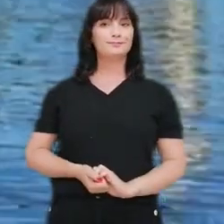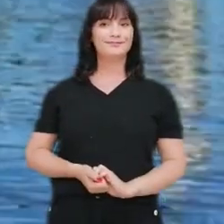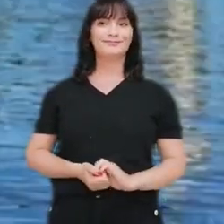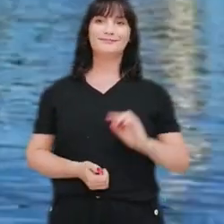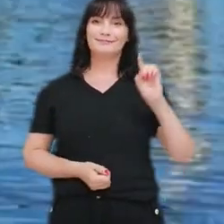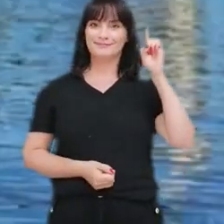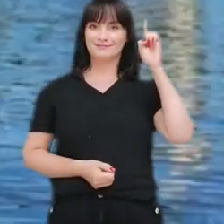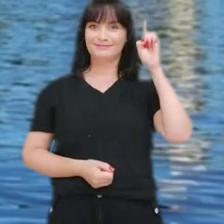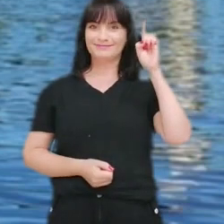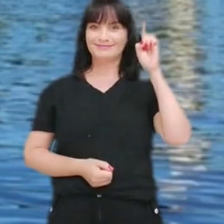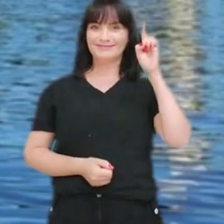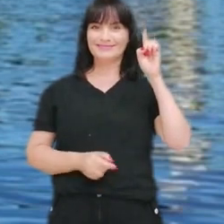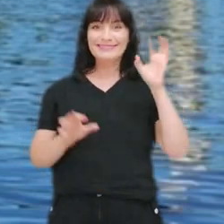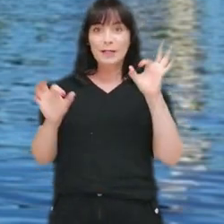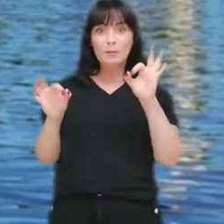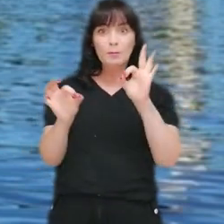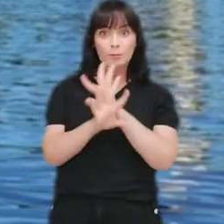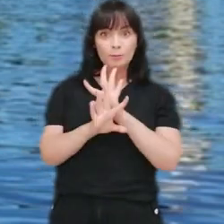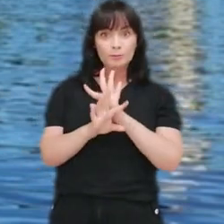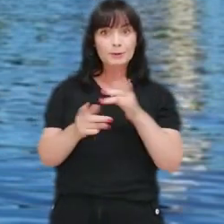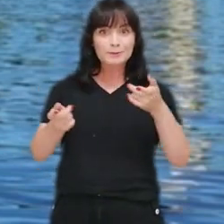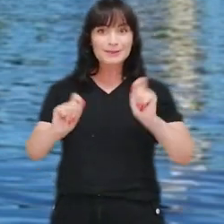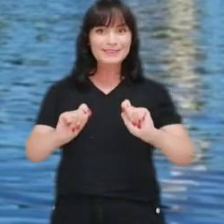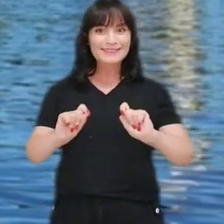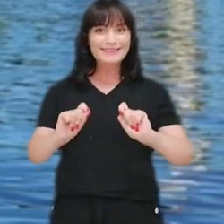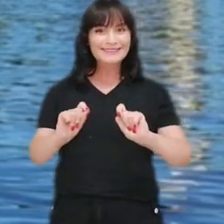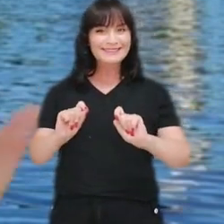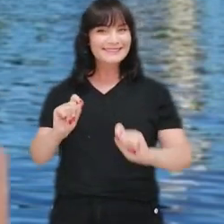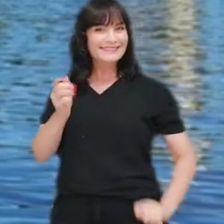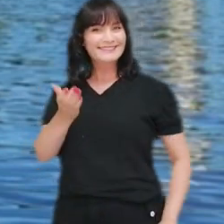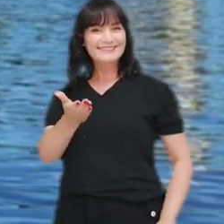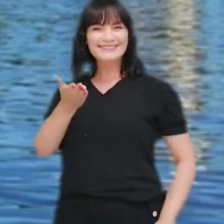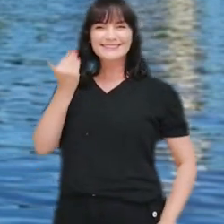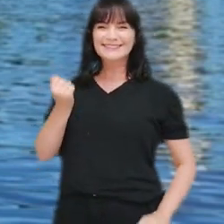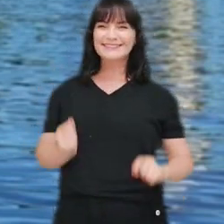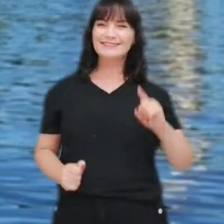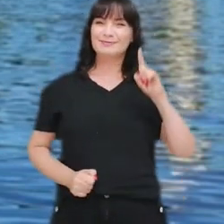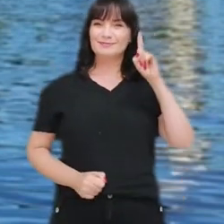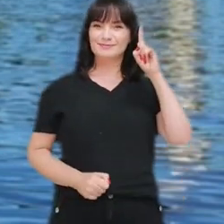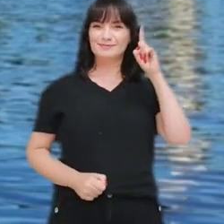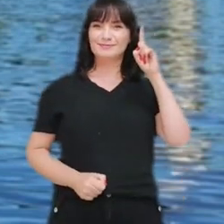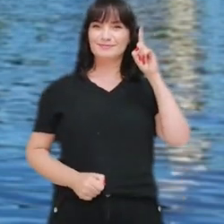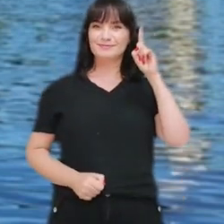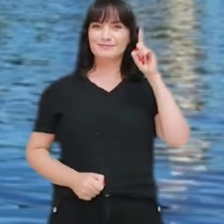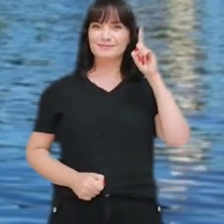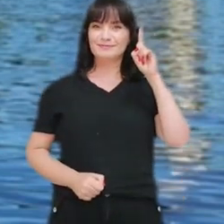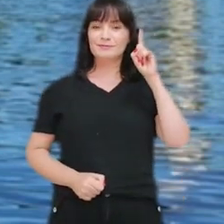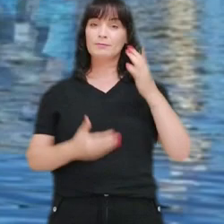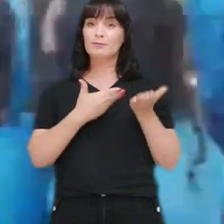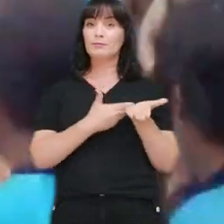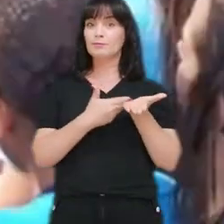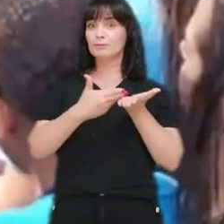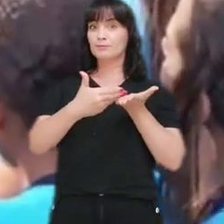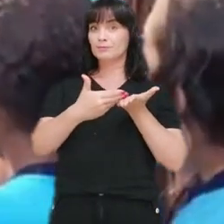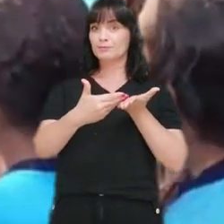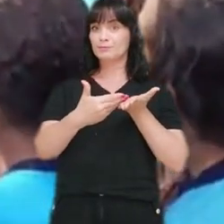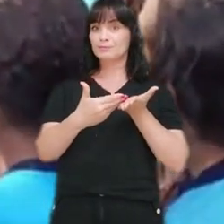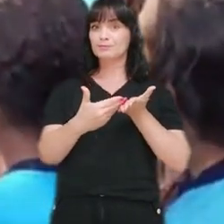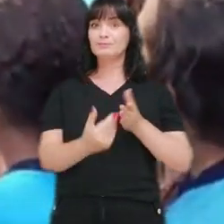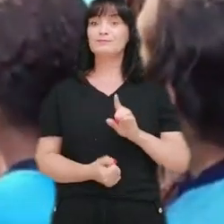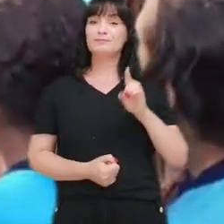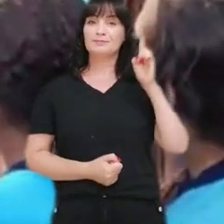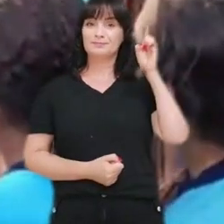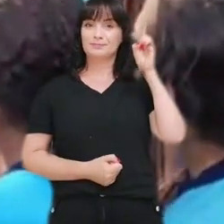Are you ready? Você está pronto? So, let's go! Vamos começar com